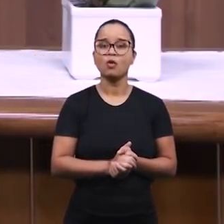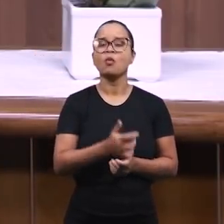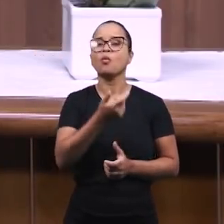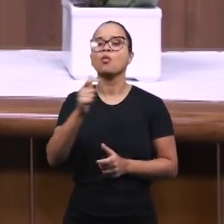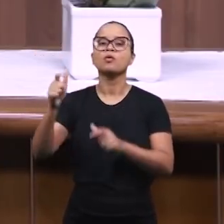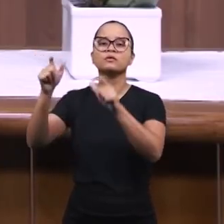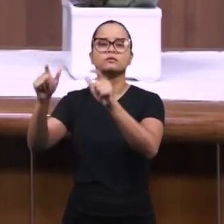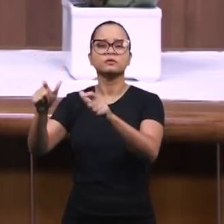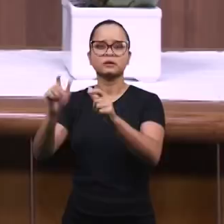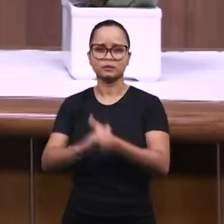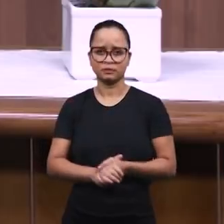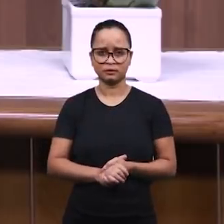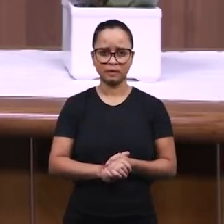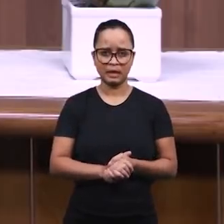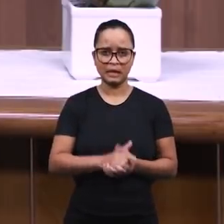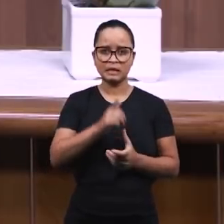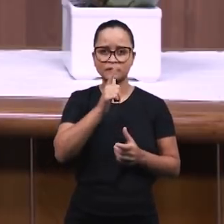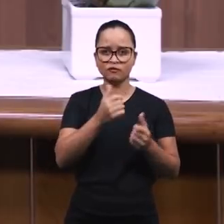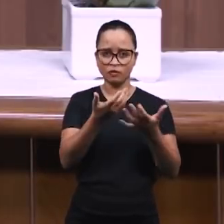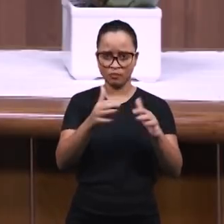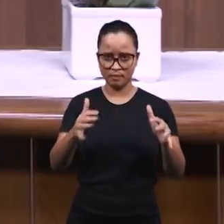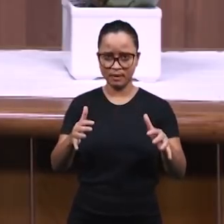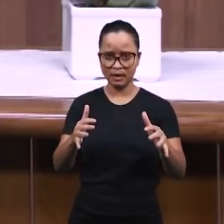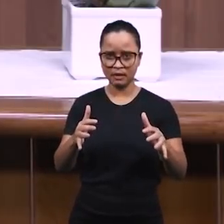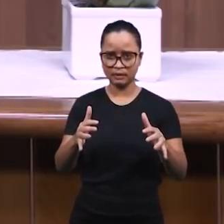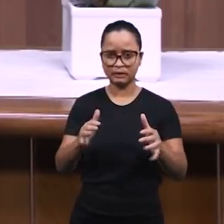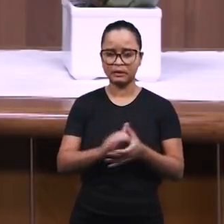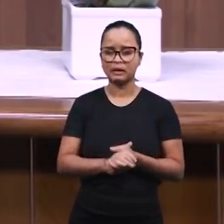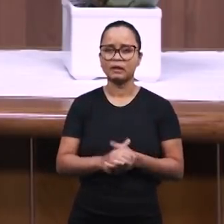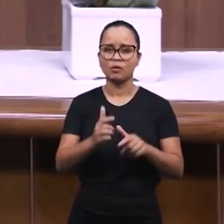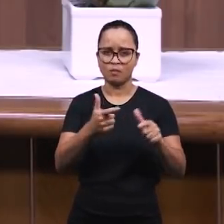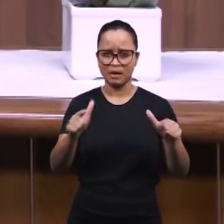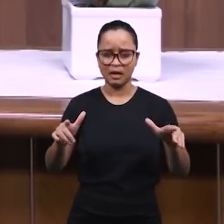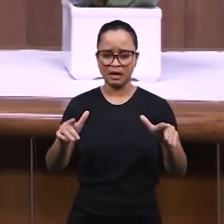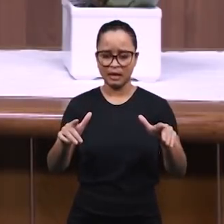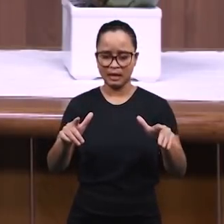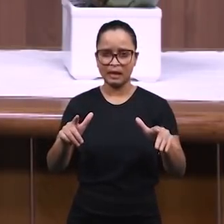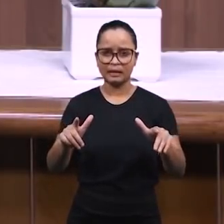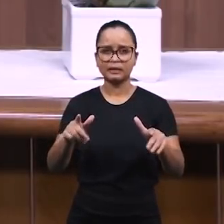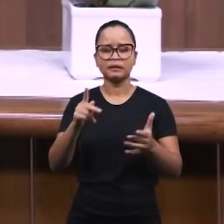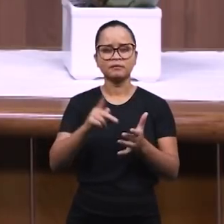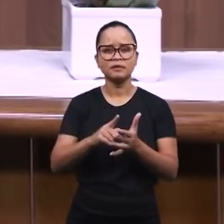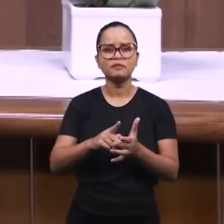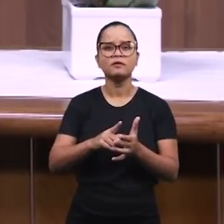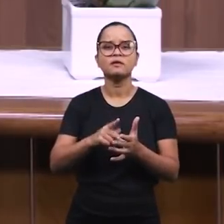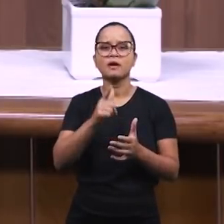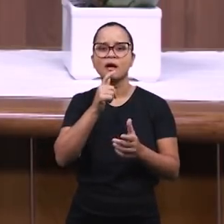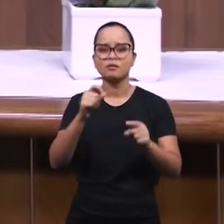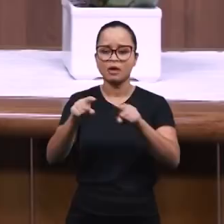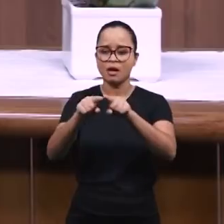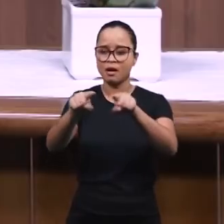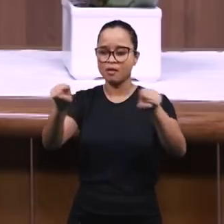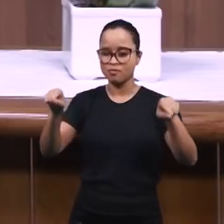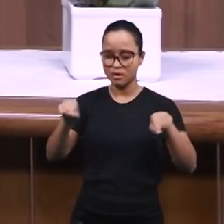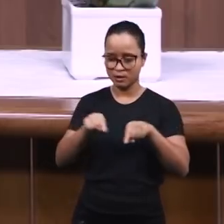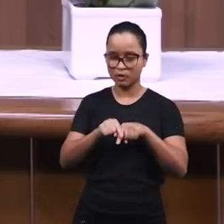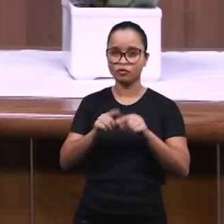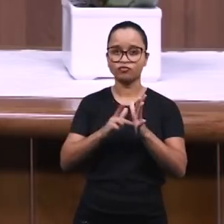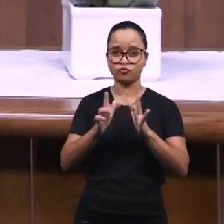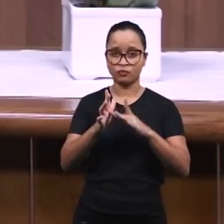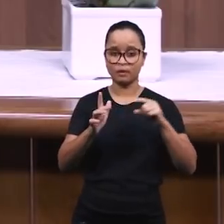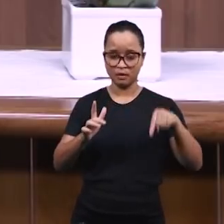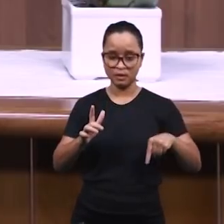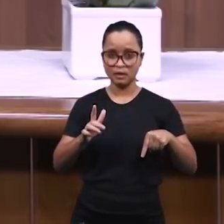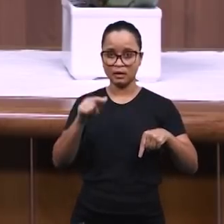do lago de Genezaré, do Mar da Galileia. O Mar da Galileia, na verdade, é um grande lago, e Jesus queria atravessar para a outra margem